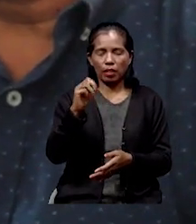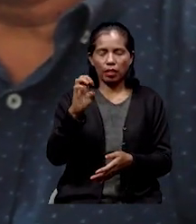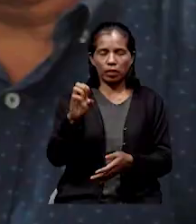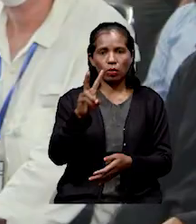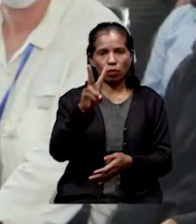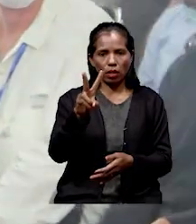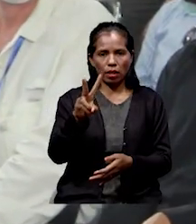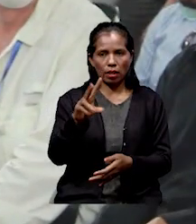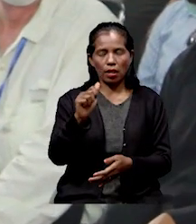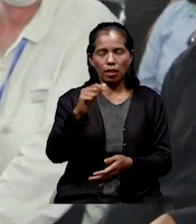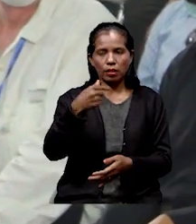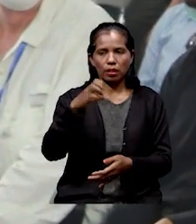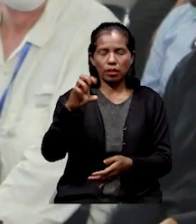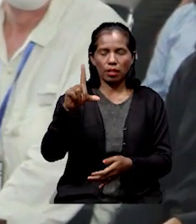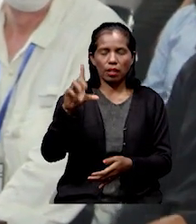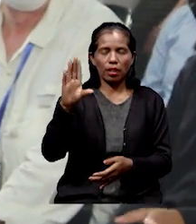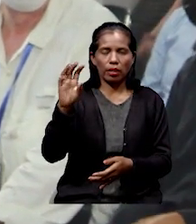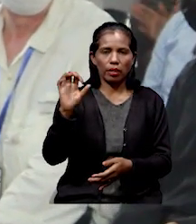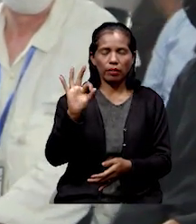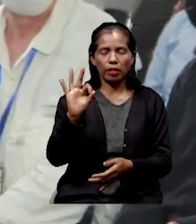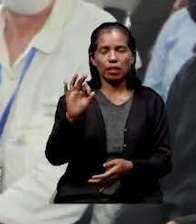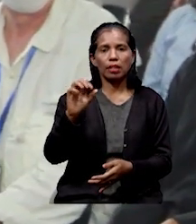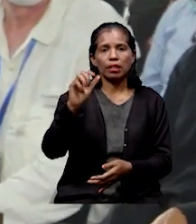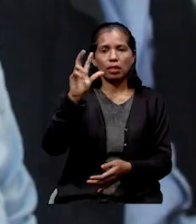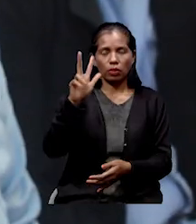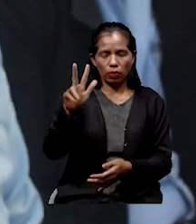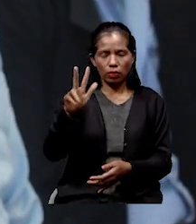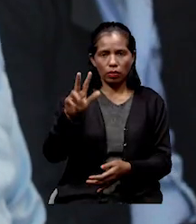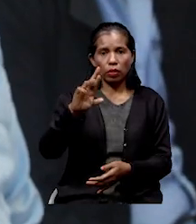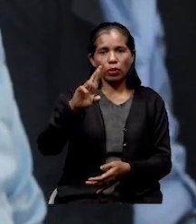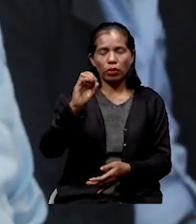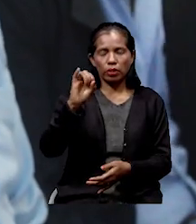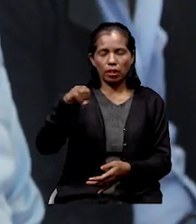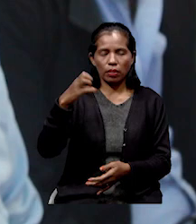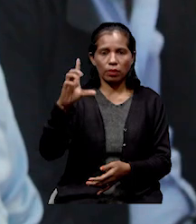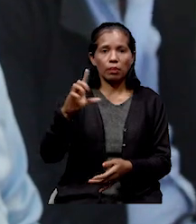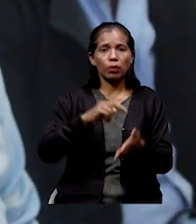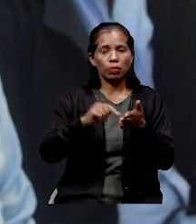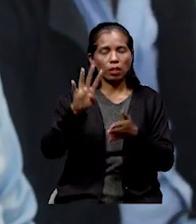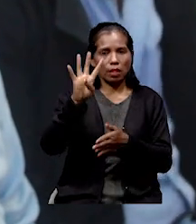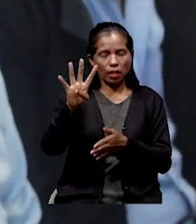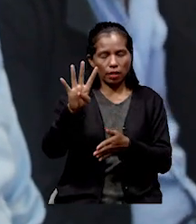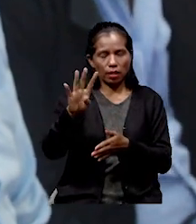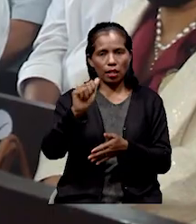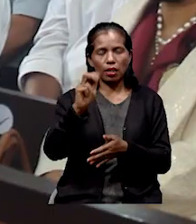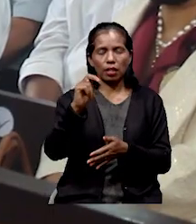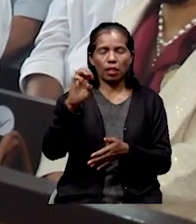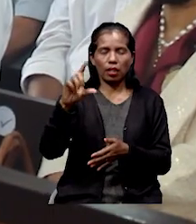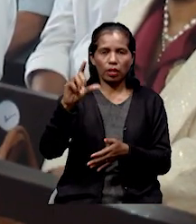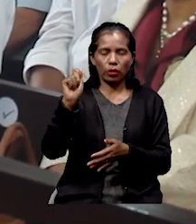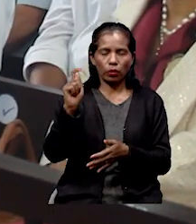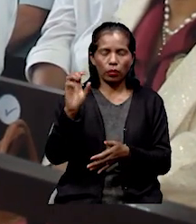Rua Angela Freitas ho numero sorteu Tolu Rosero Lobato ho numero sorteu Hat Anacleto Ferreira ho numero sorteu